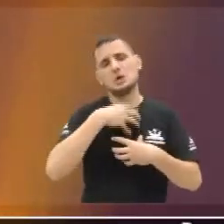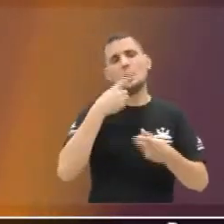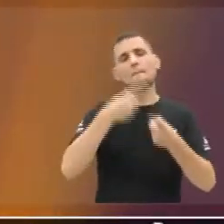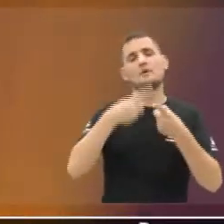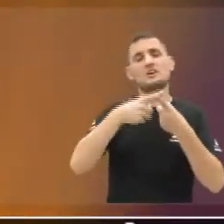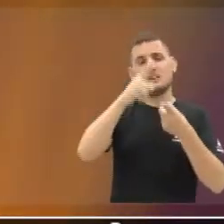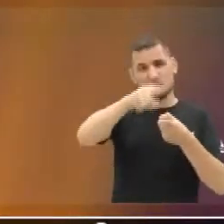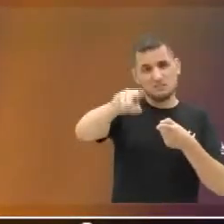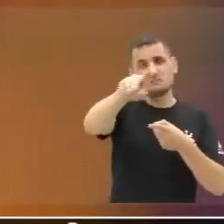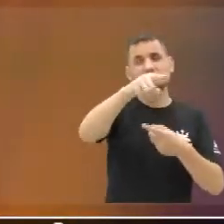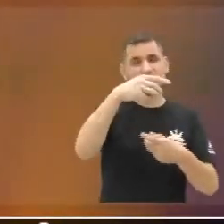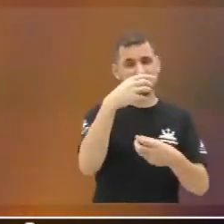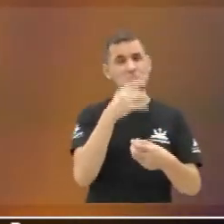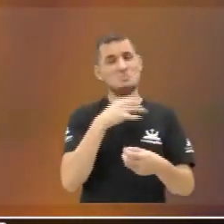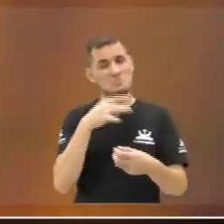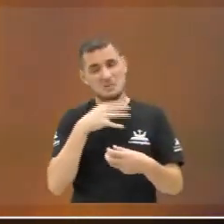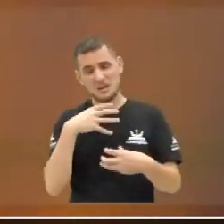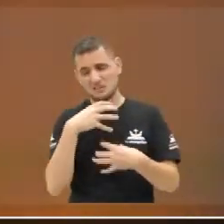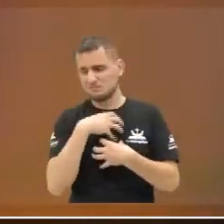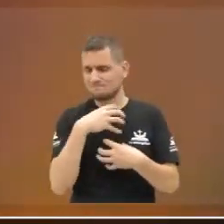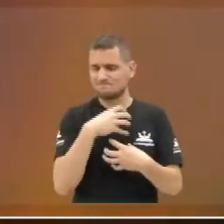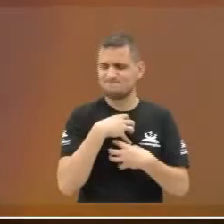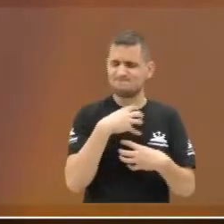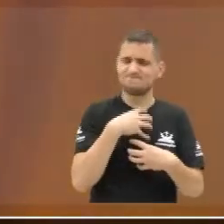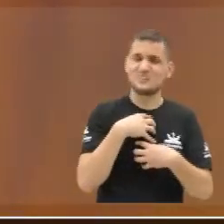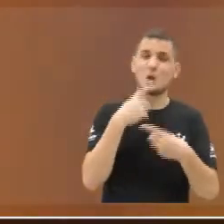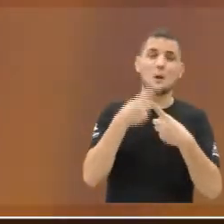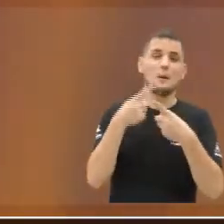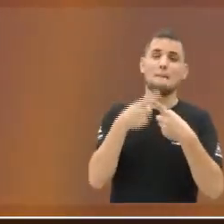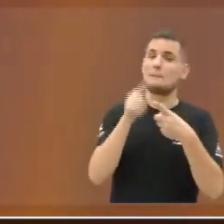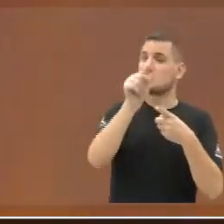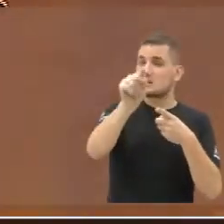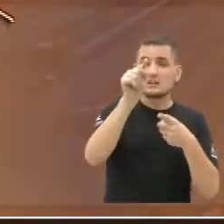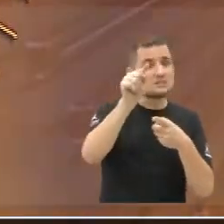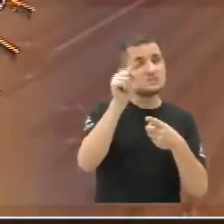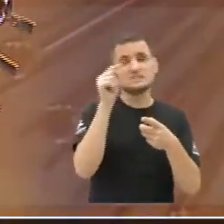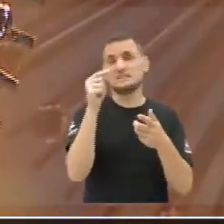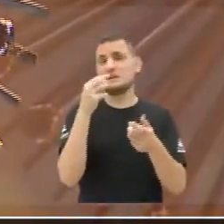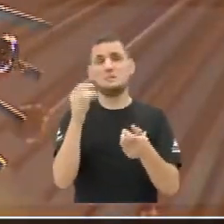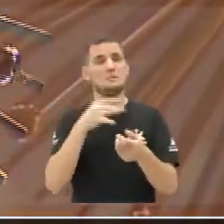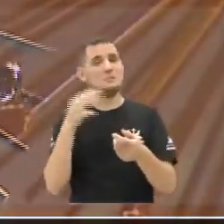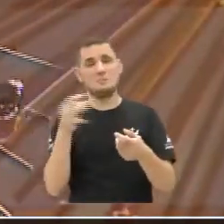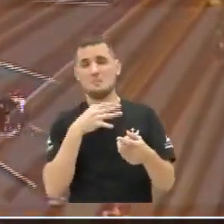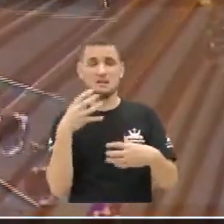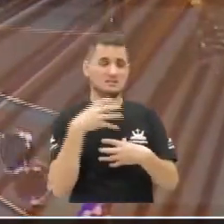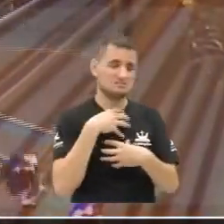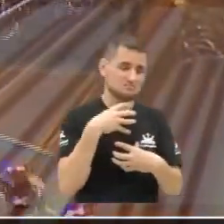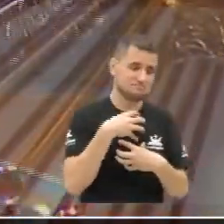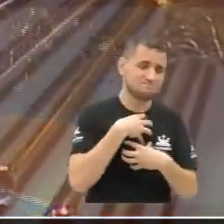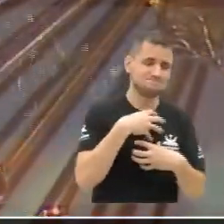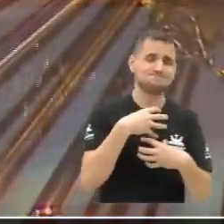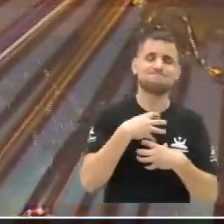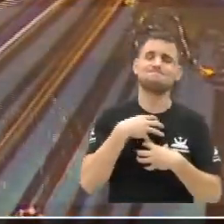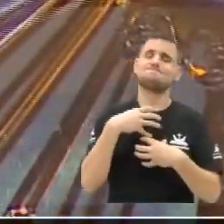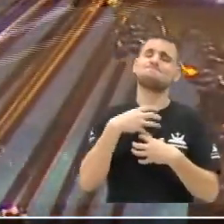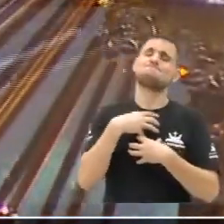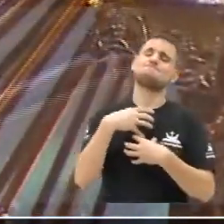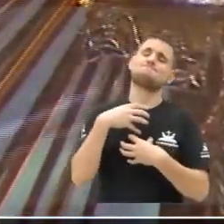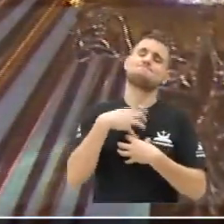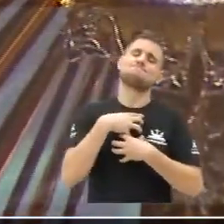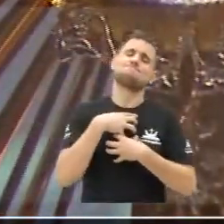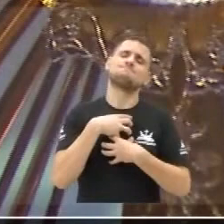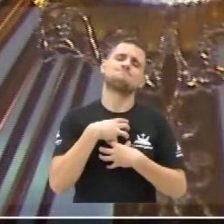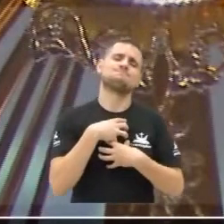medo, porque tendes medo, porque tendes